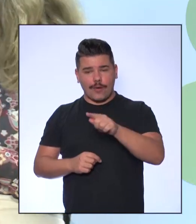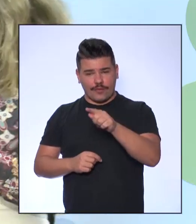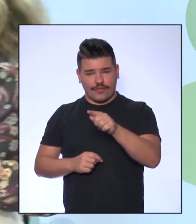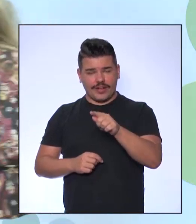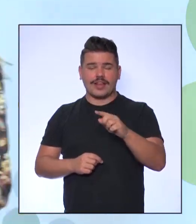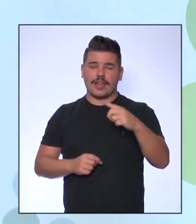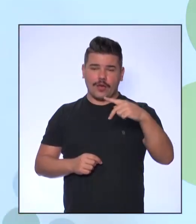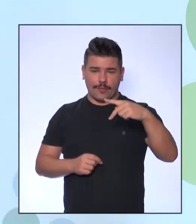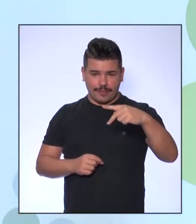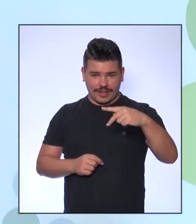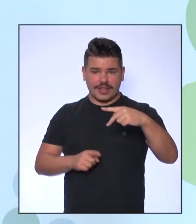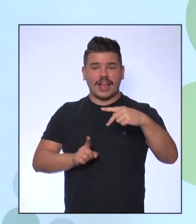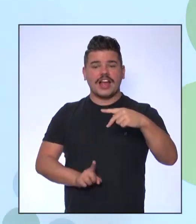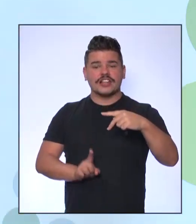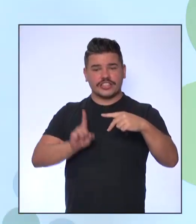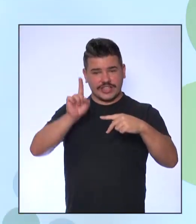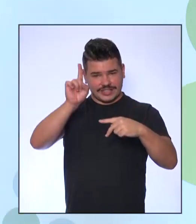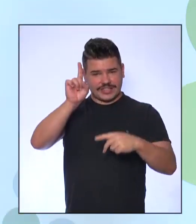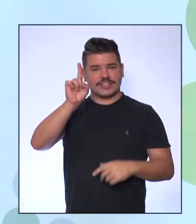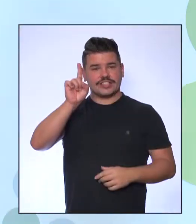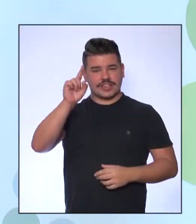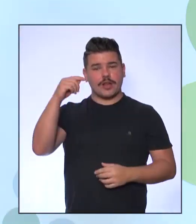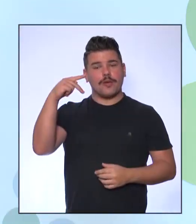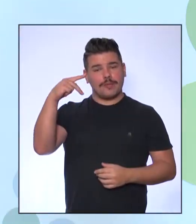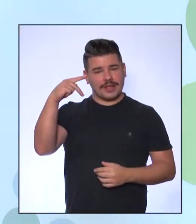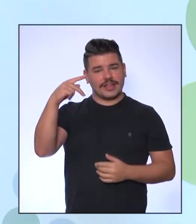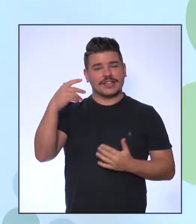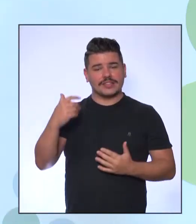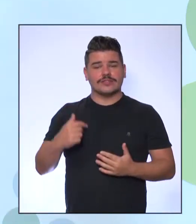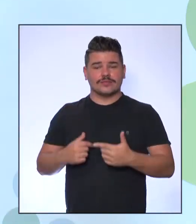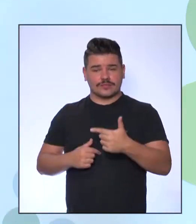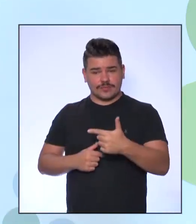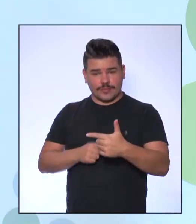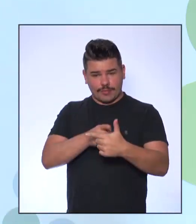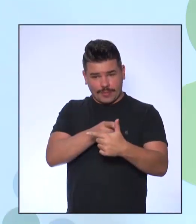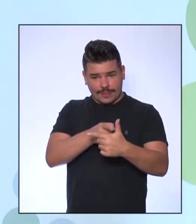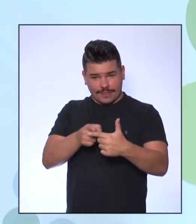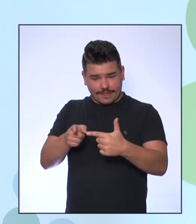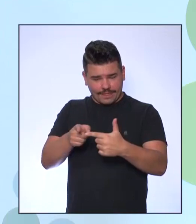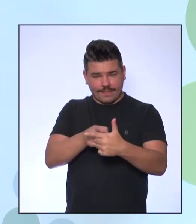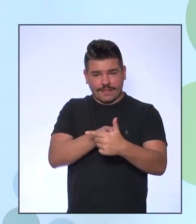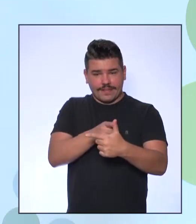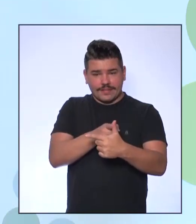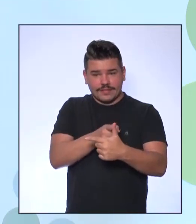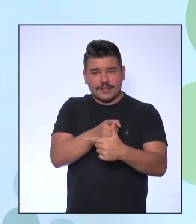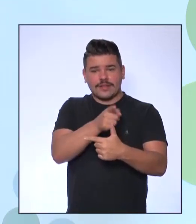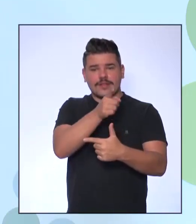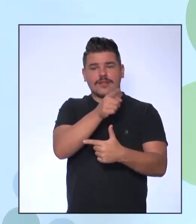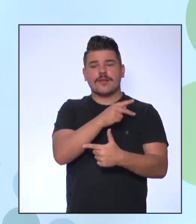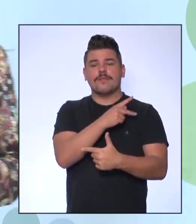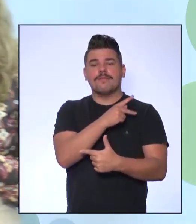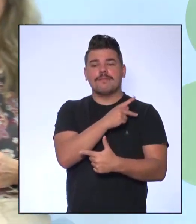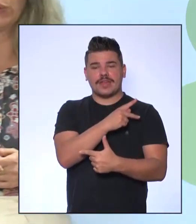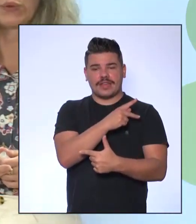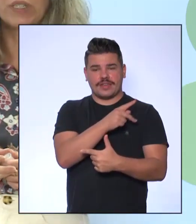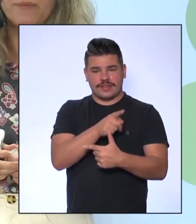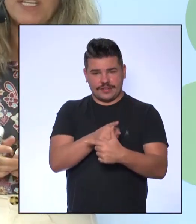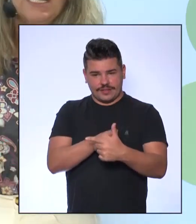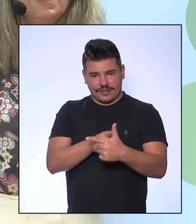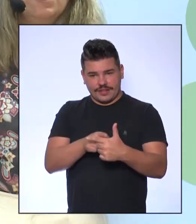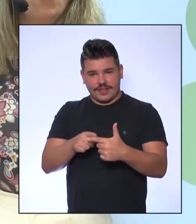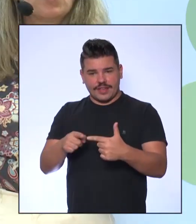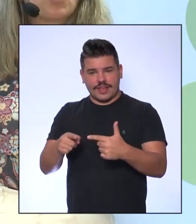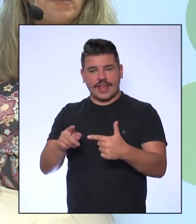que, como a gente está falando aqui do seno, então ficou a relação o quê? Cateto oposto dividido pela